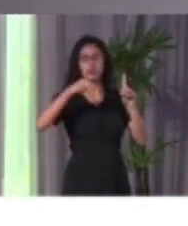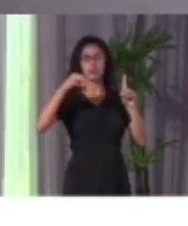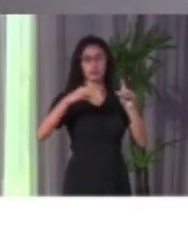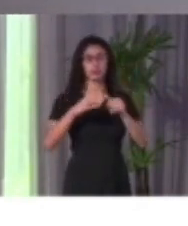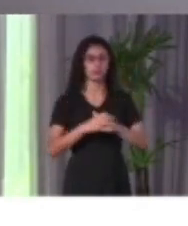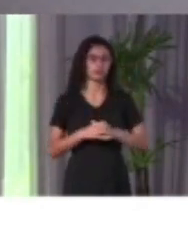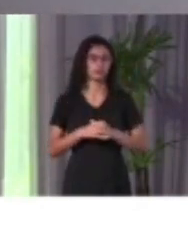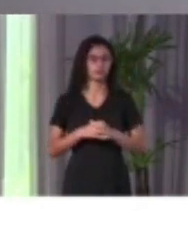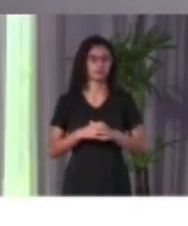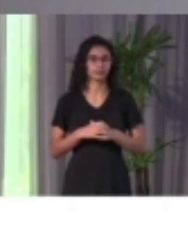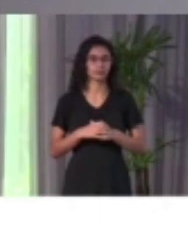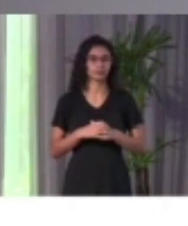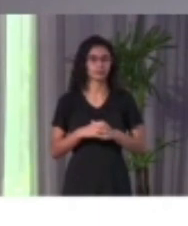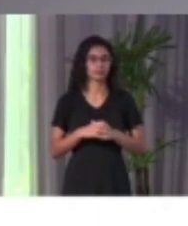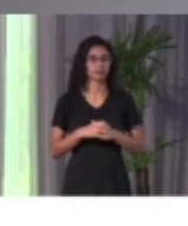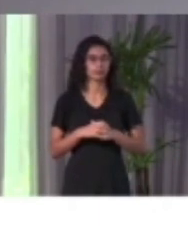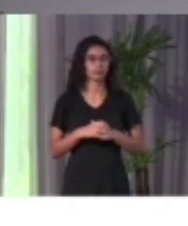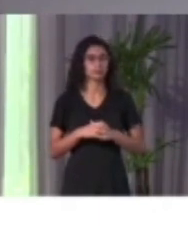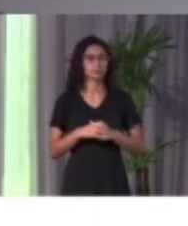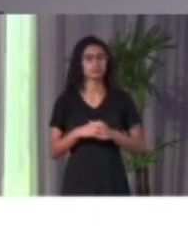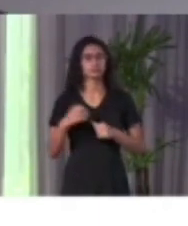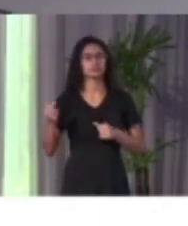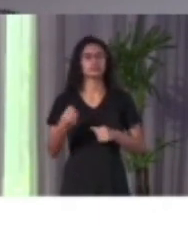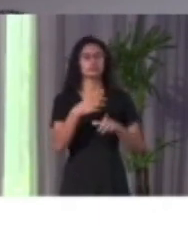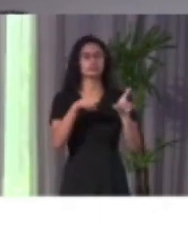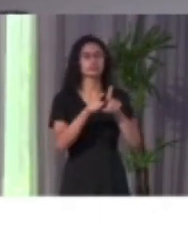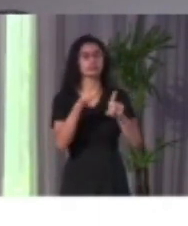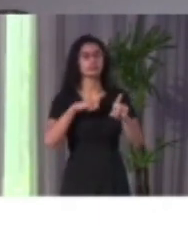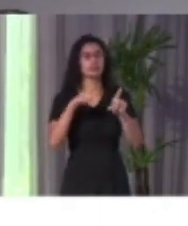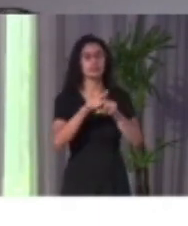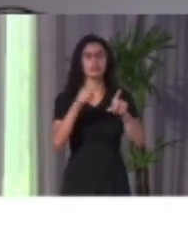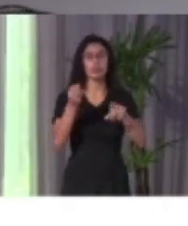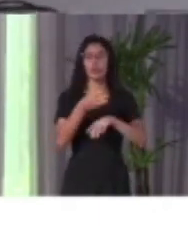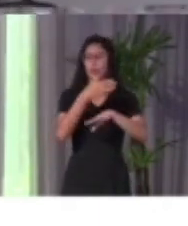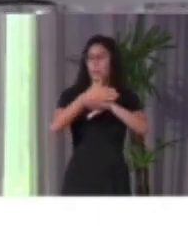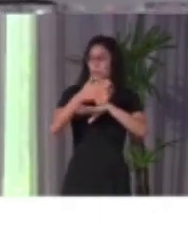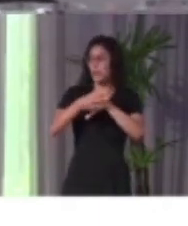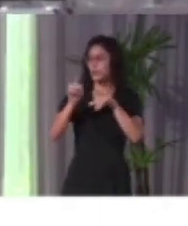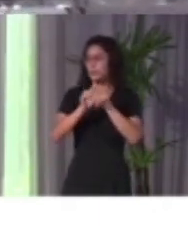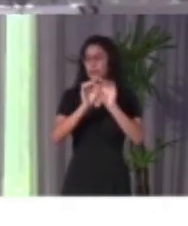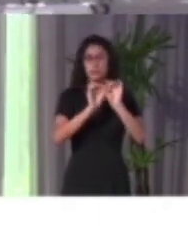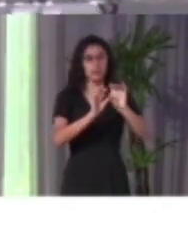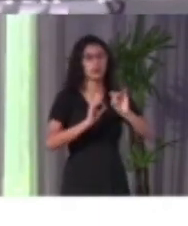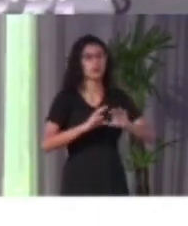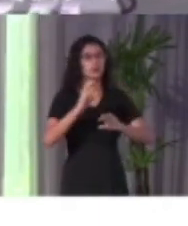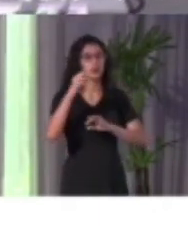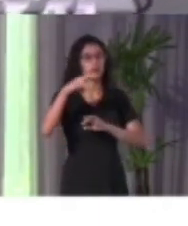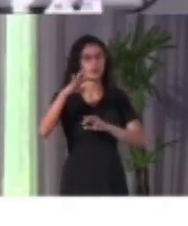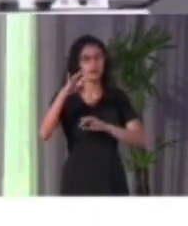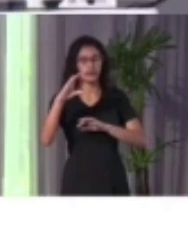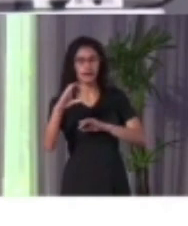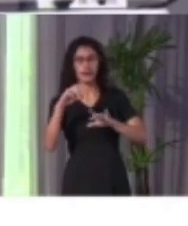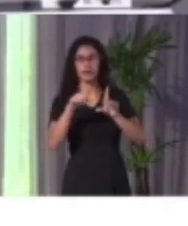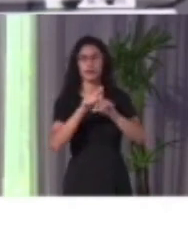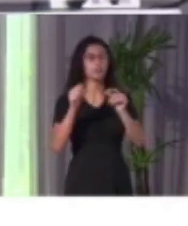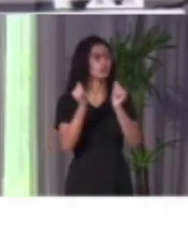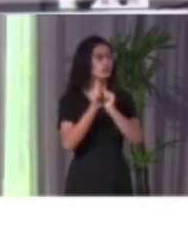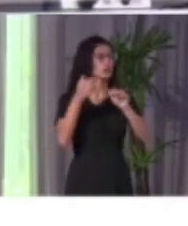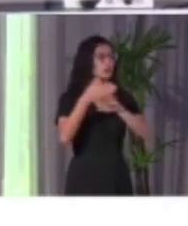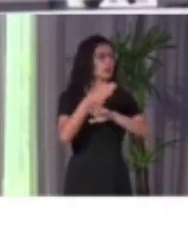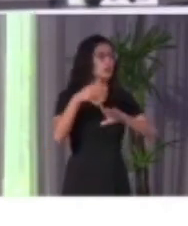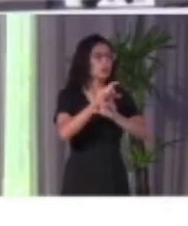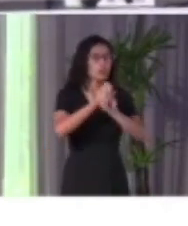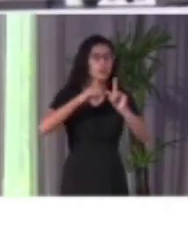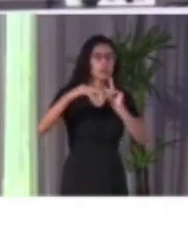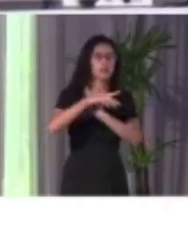fala. Falando de atualidade, nós temos alguns mecanismos, especificamente de Conitec, para a participação